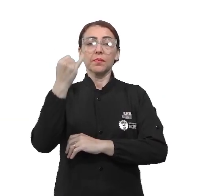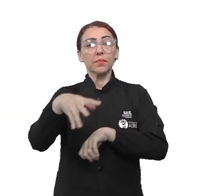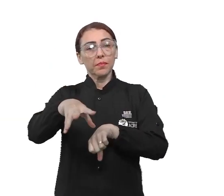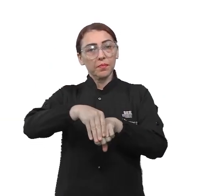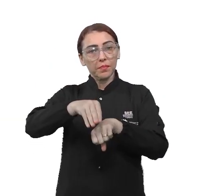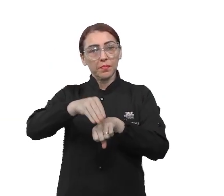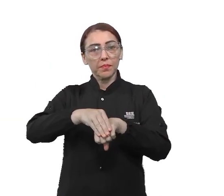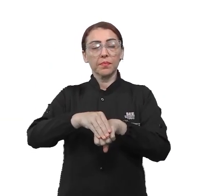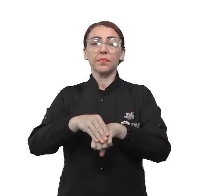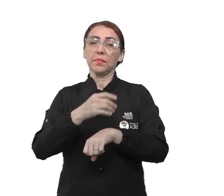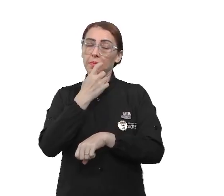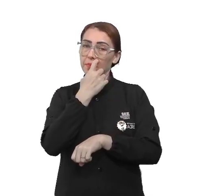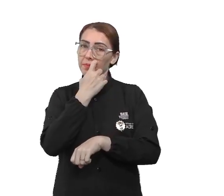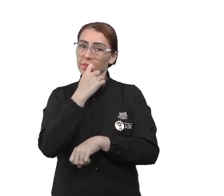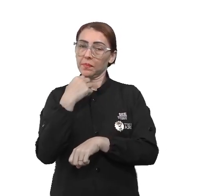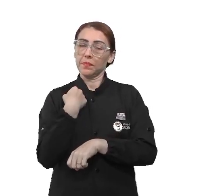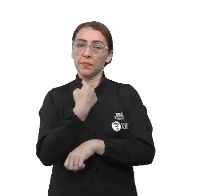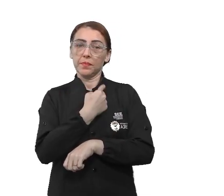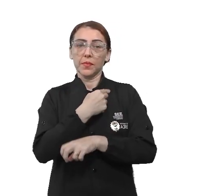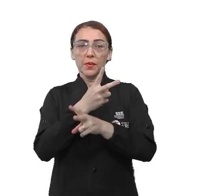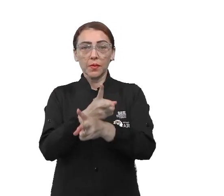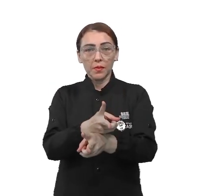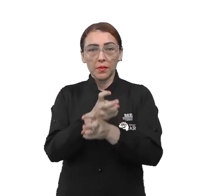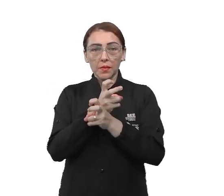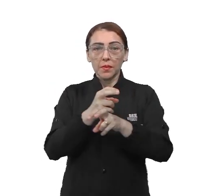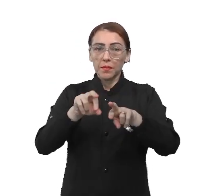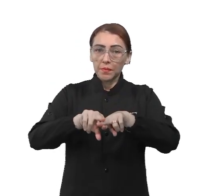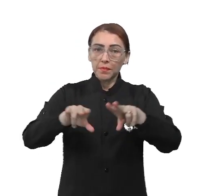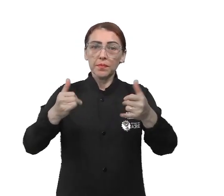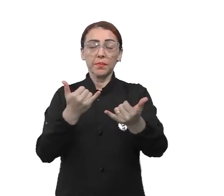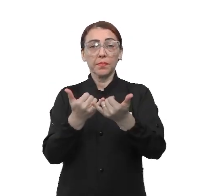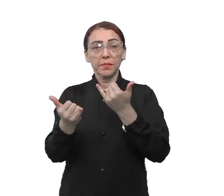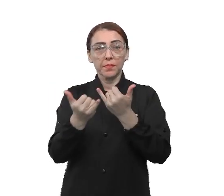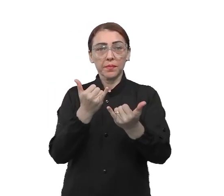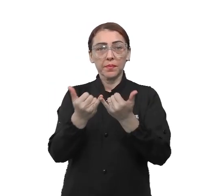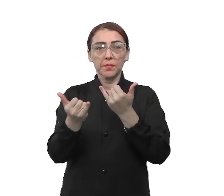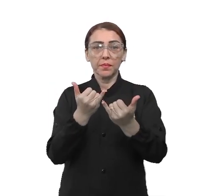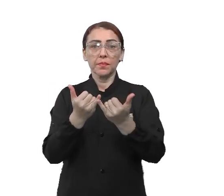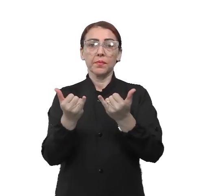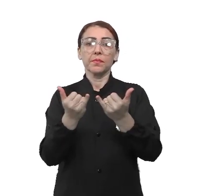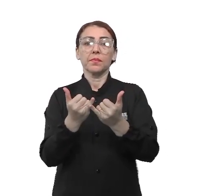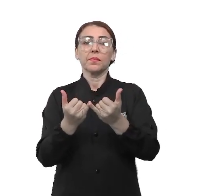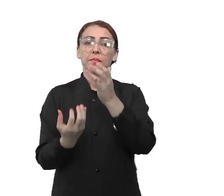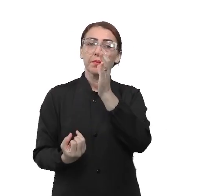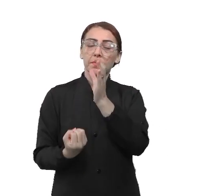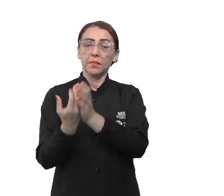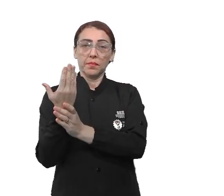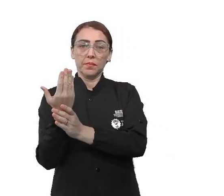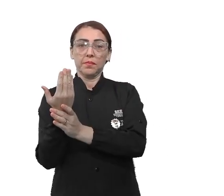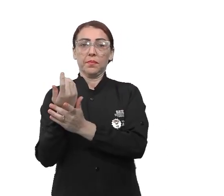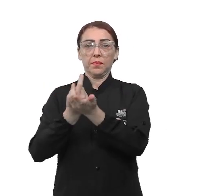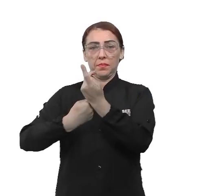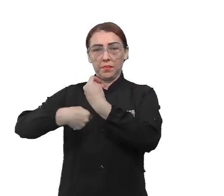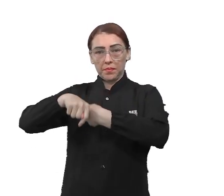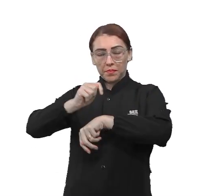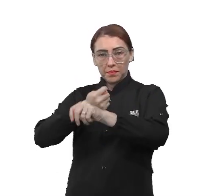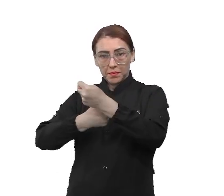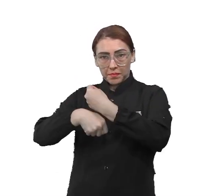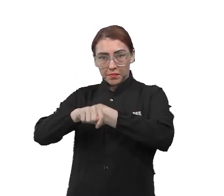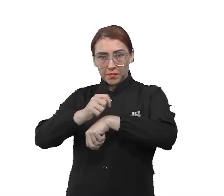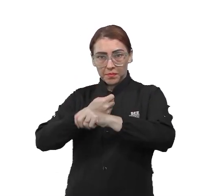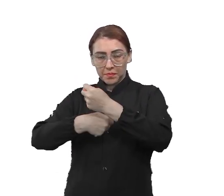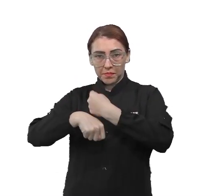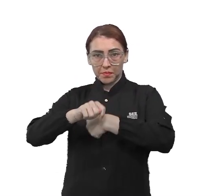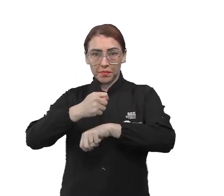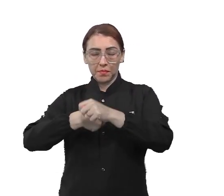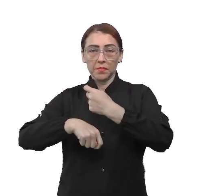conhecimentos. Aqui nós exploraremos as diferenças e semelhanças entre esses fenômenos,